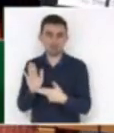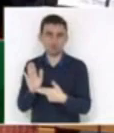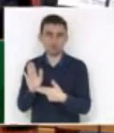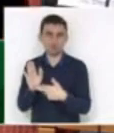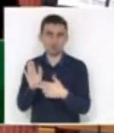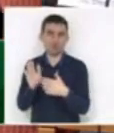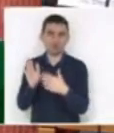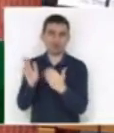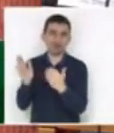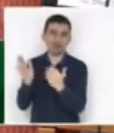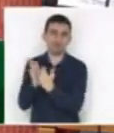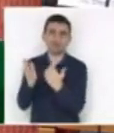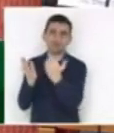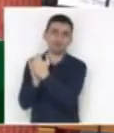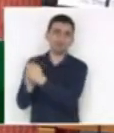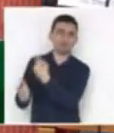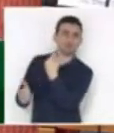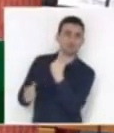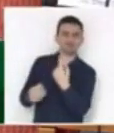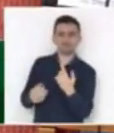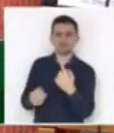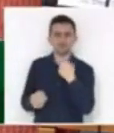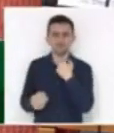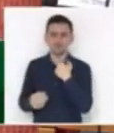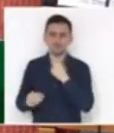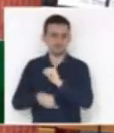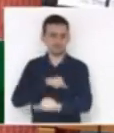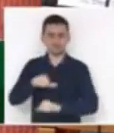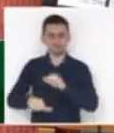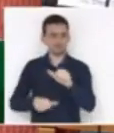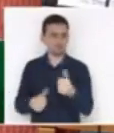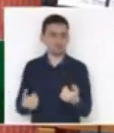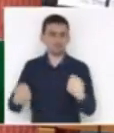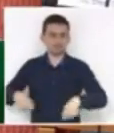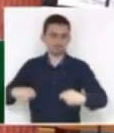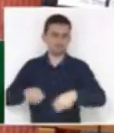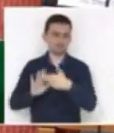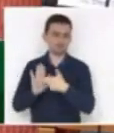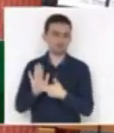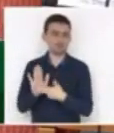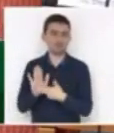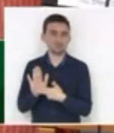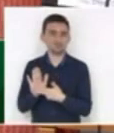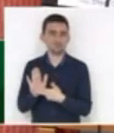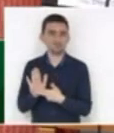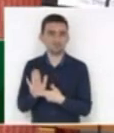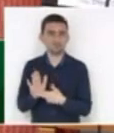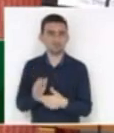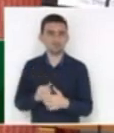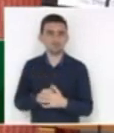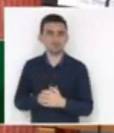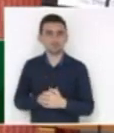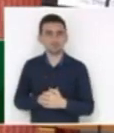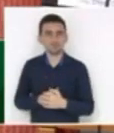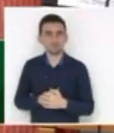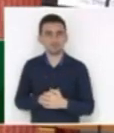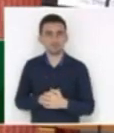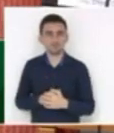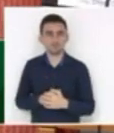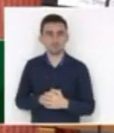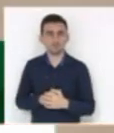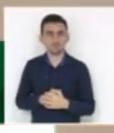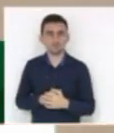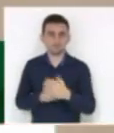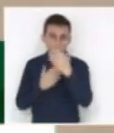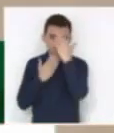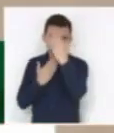que alterar esse regimento justamente para ser mais parecido também com a Câmara dos Deputados ou com o Senado. Muito